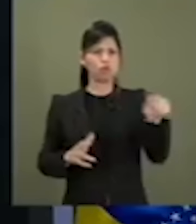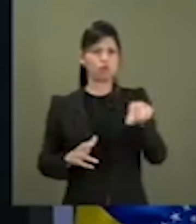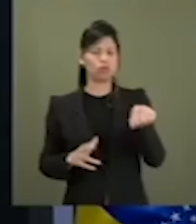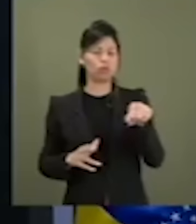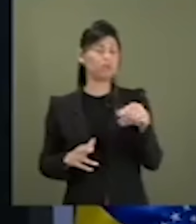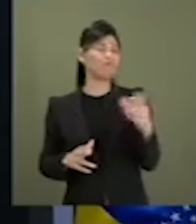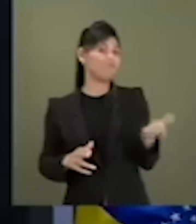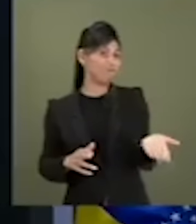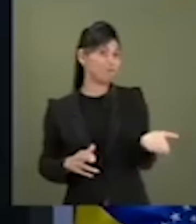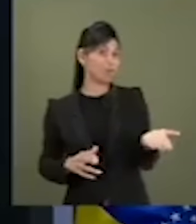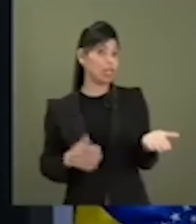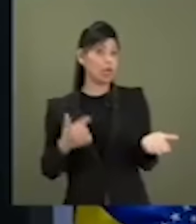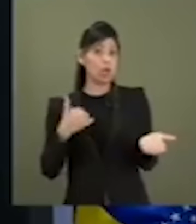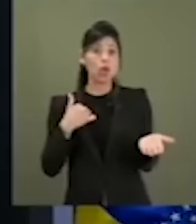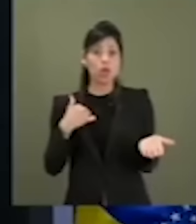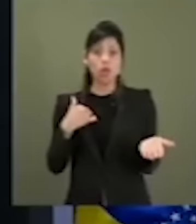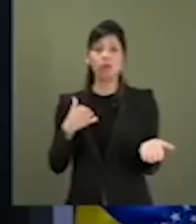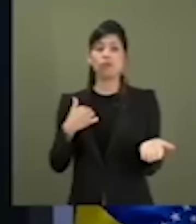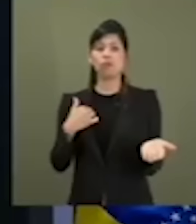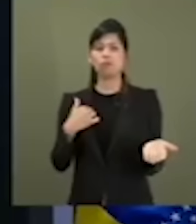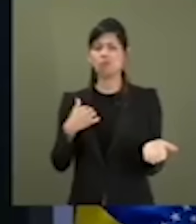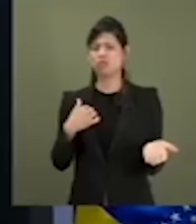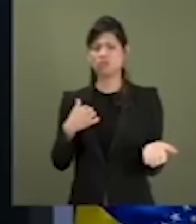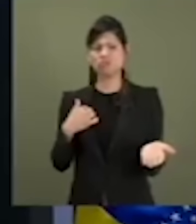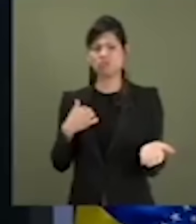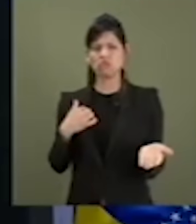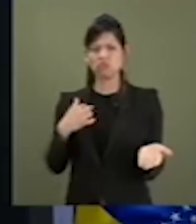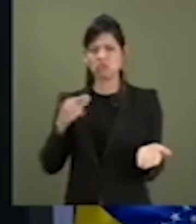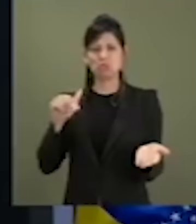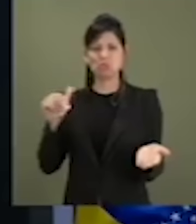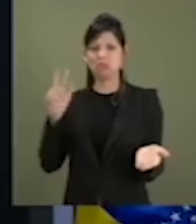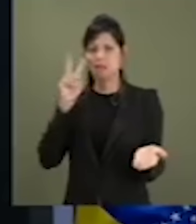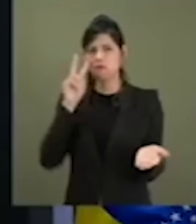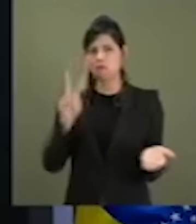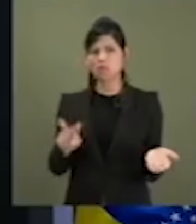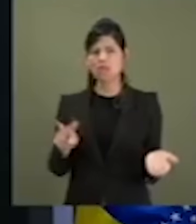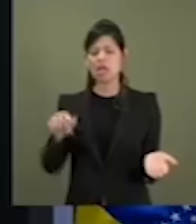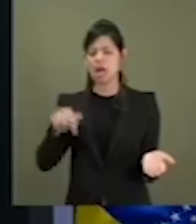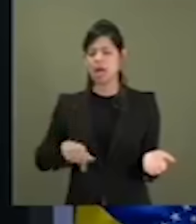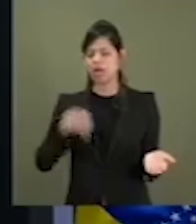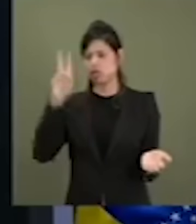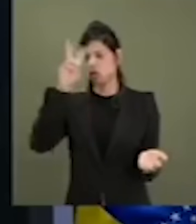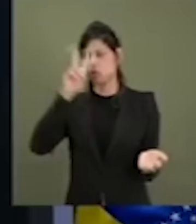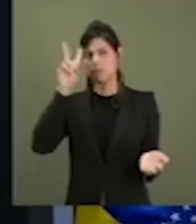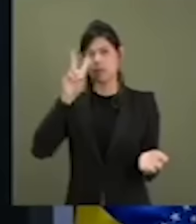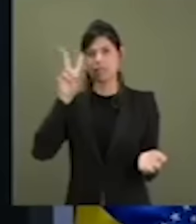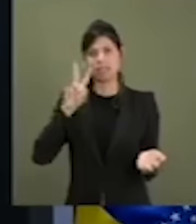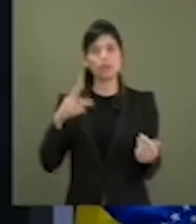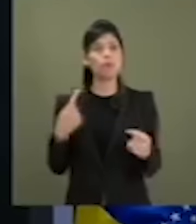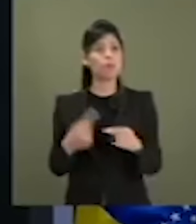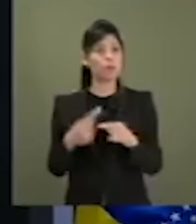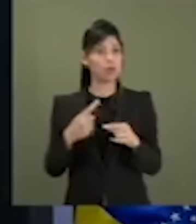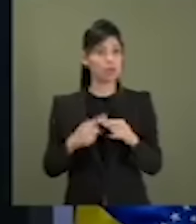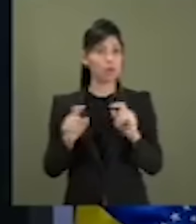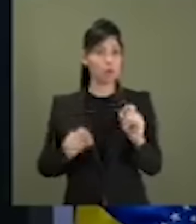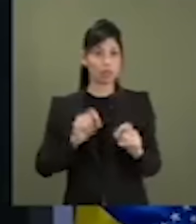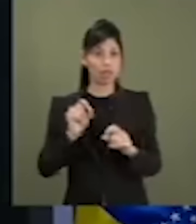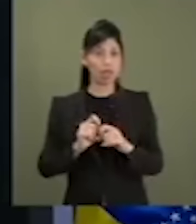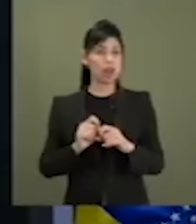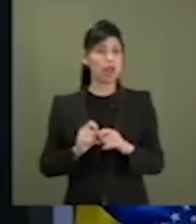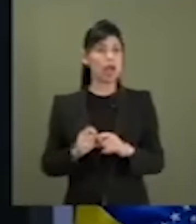nós desconhecíamos na história do Brasil, né? Abolição do Estado Democrático de Direito.